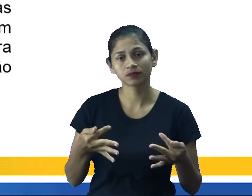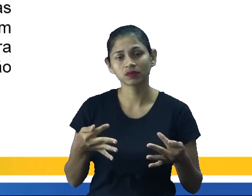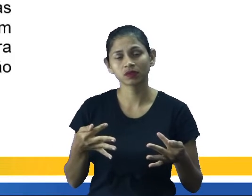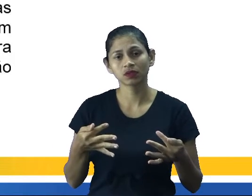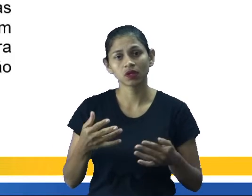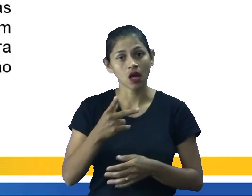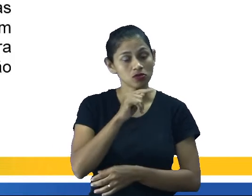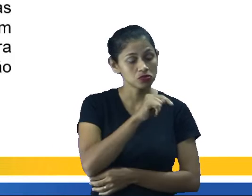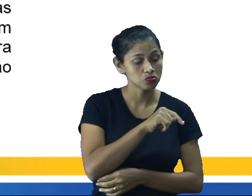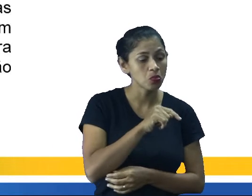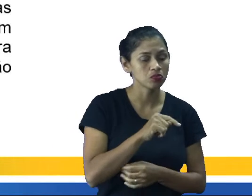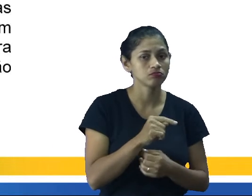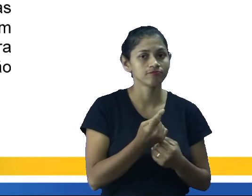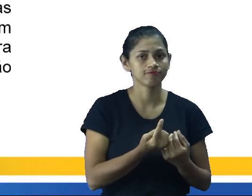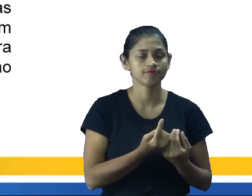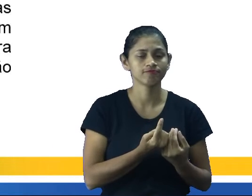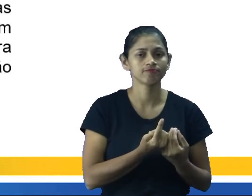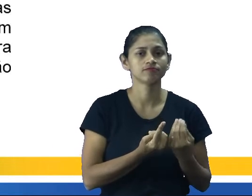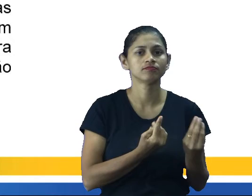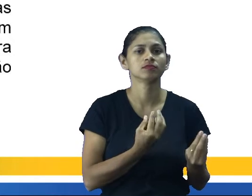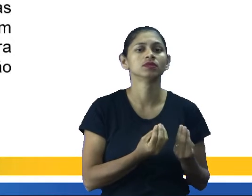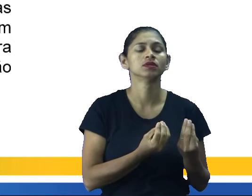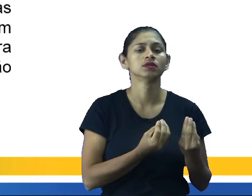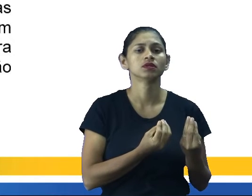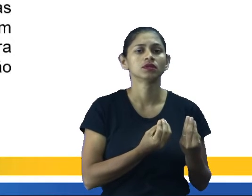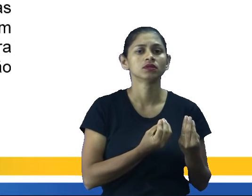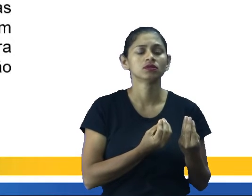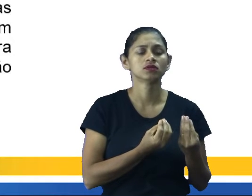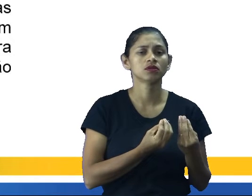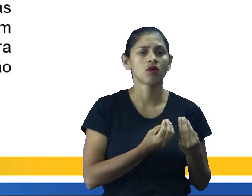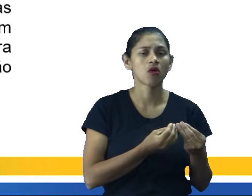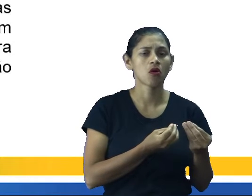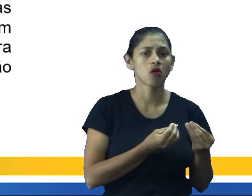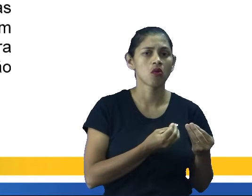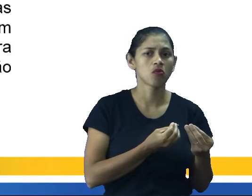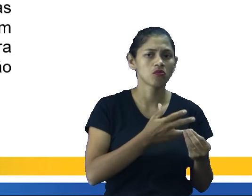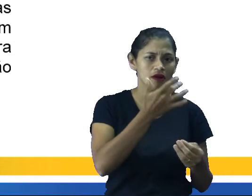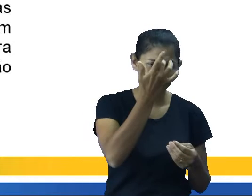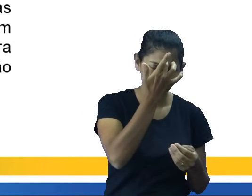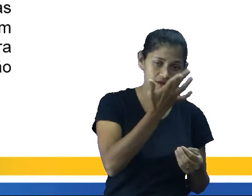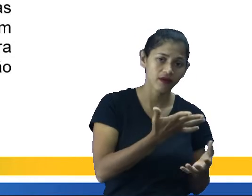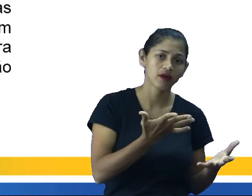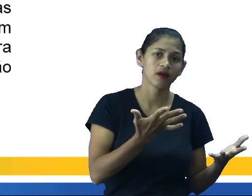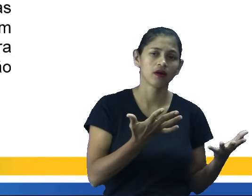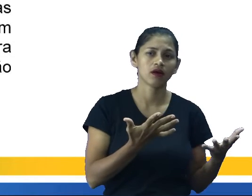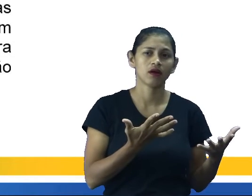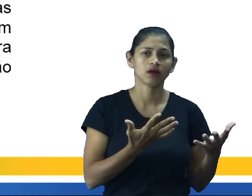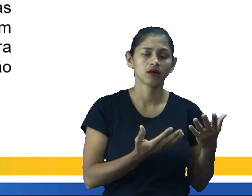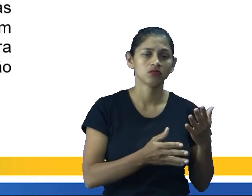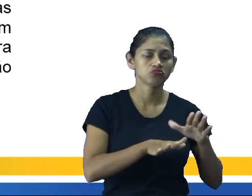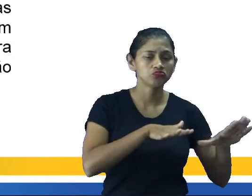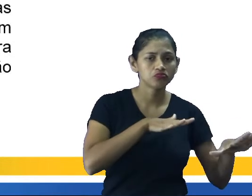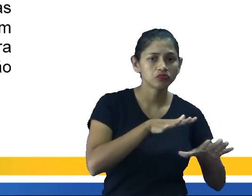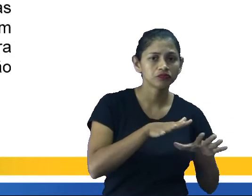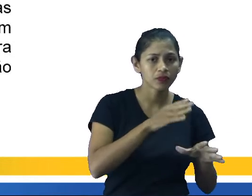células procarióticas são bioquimicamente versáteis e diversas. Por exemplo, todas as